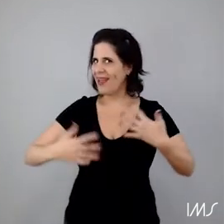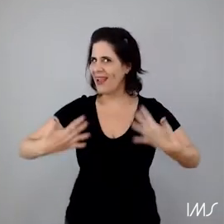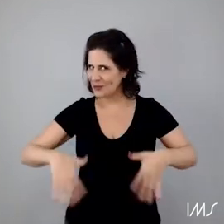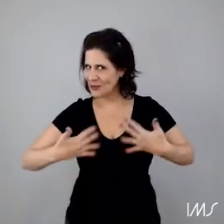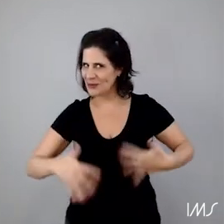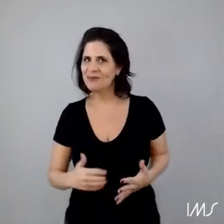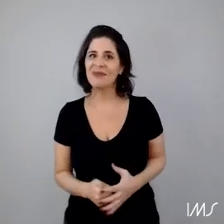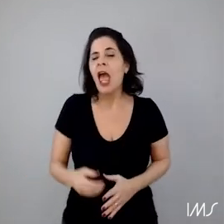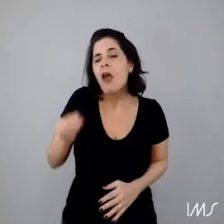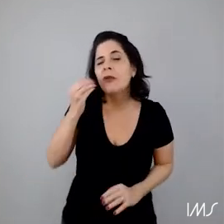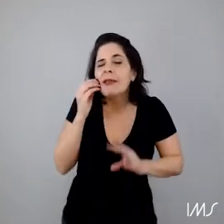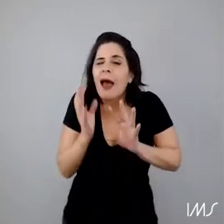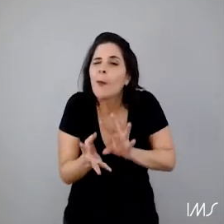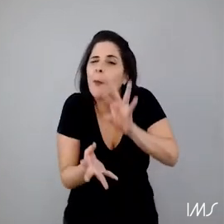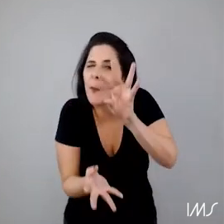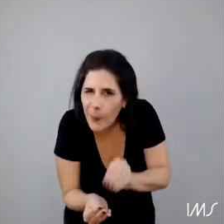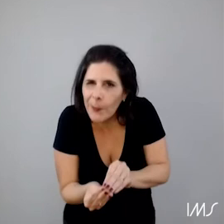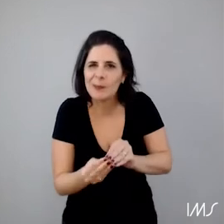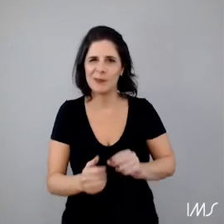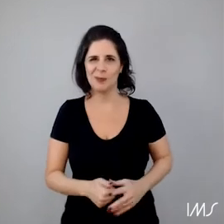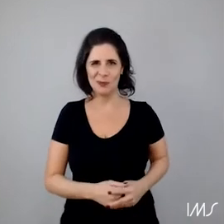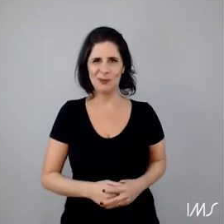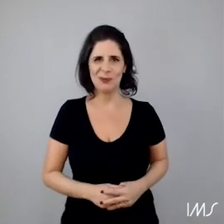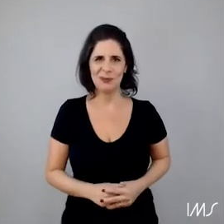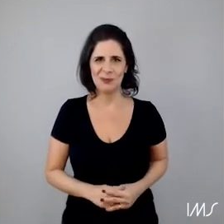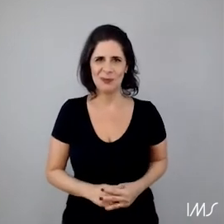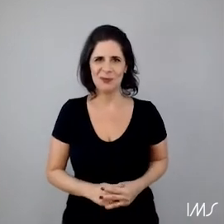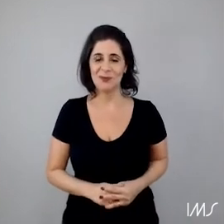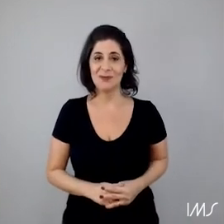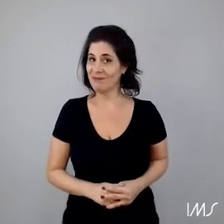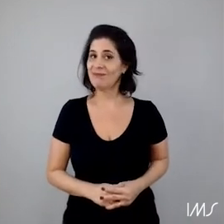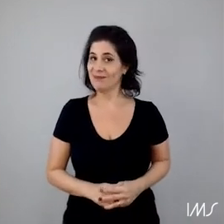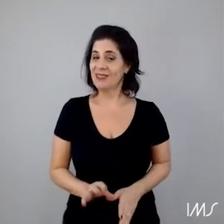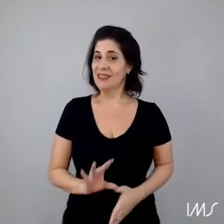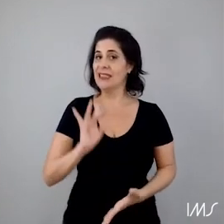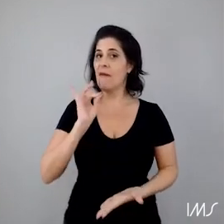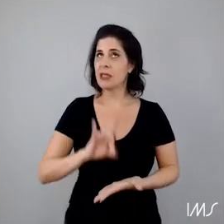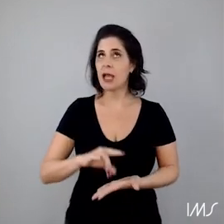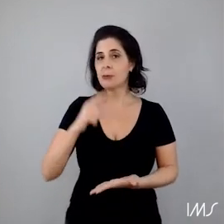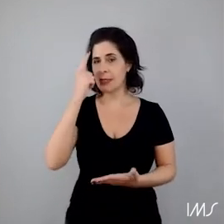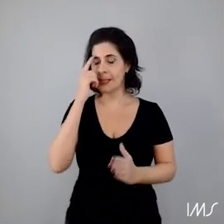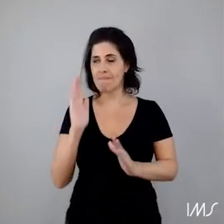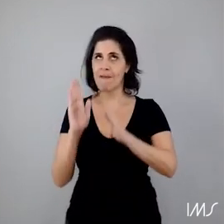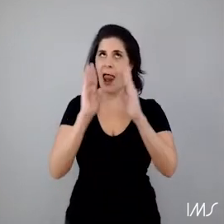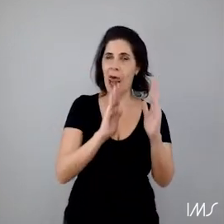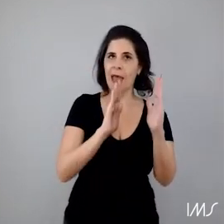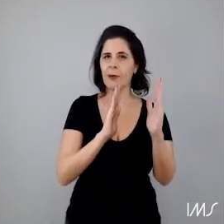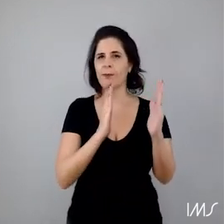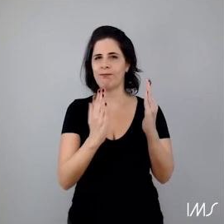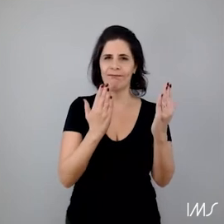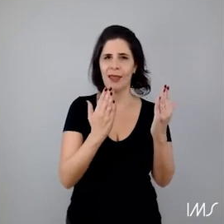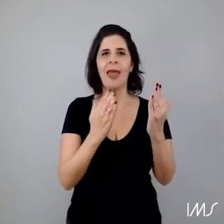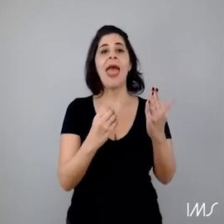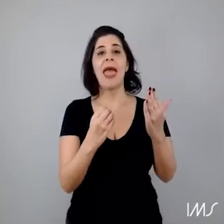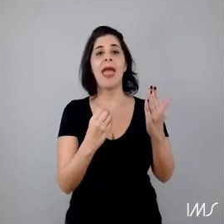ponto de vista emocional, foi um congraçamento, foi uma descoberta dos latino-americanos entre si, que